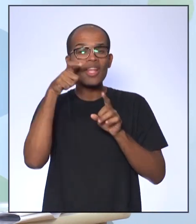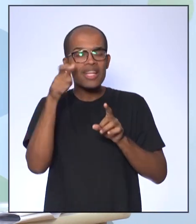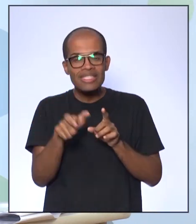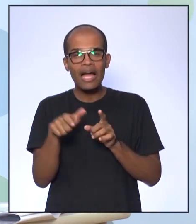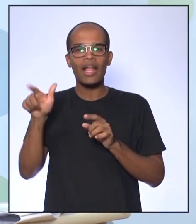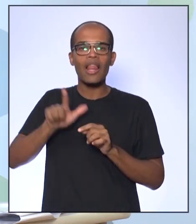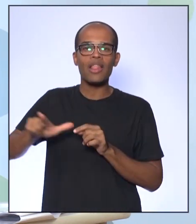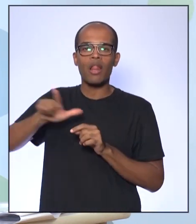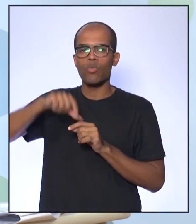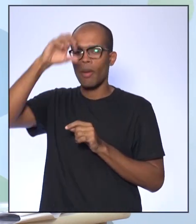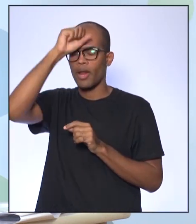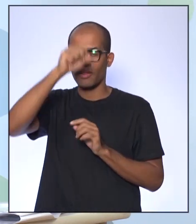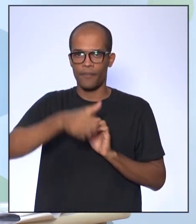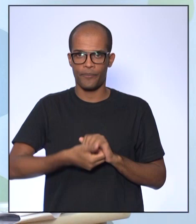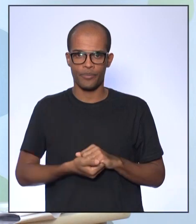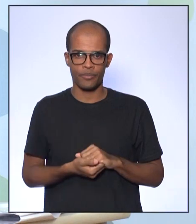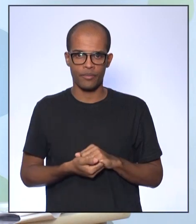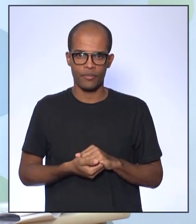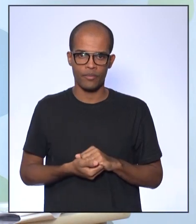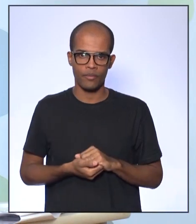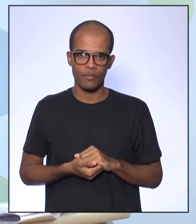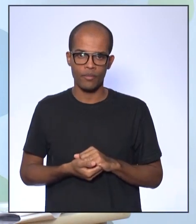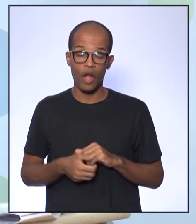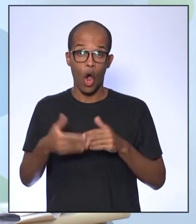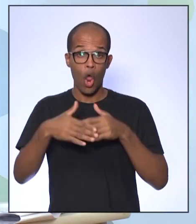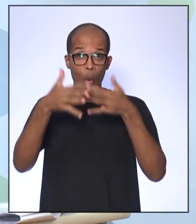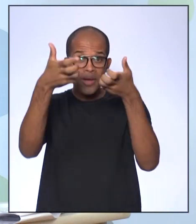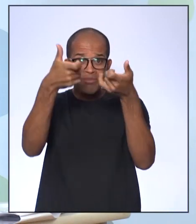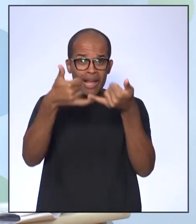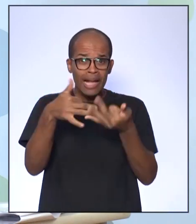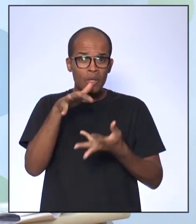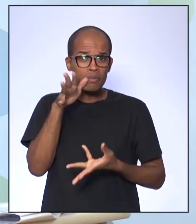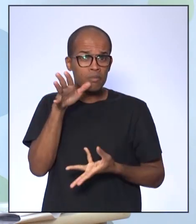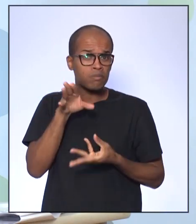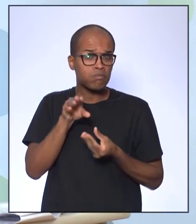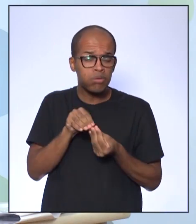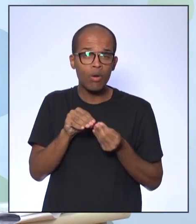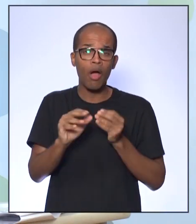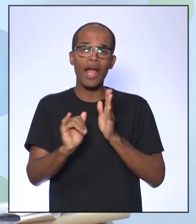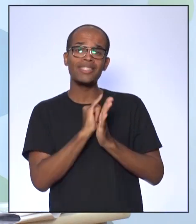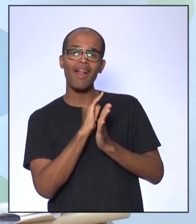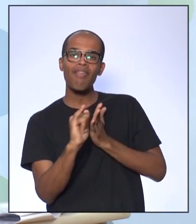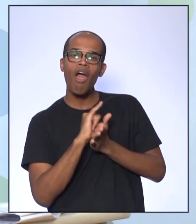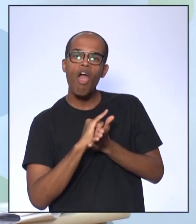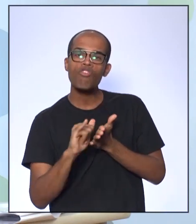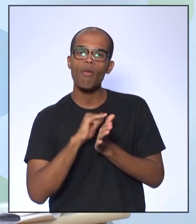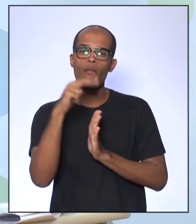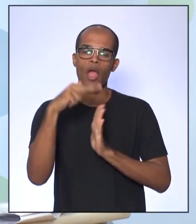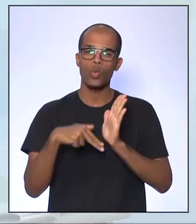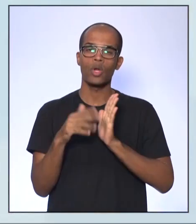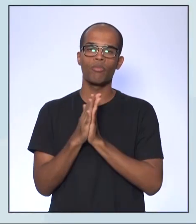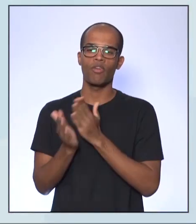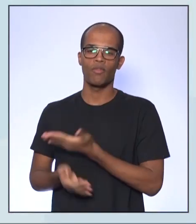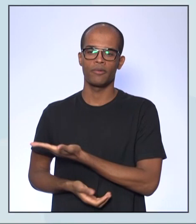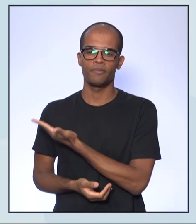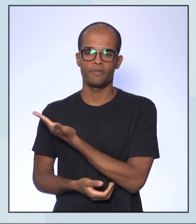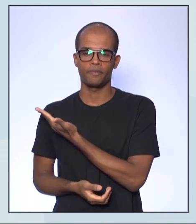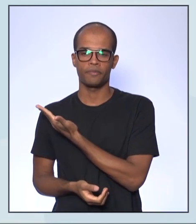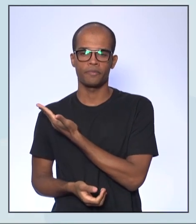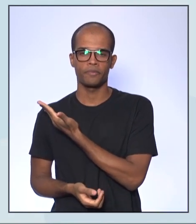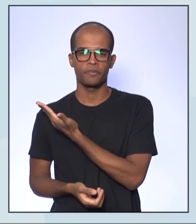literatura. Vamos fazer uma explicação bem breve sobre estratégia de leitura? Acompanhe na tela, por favor.